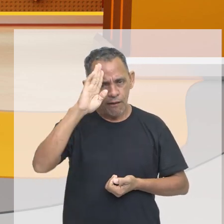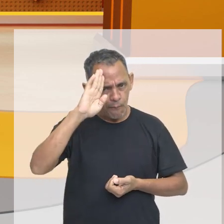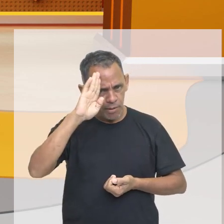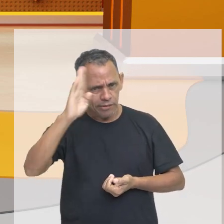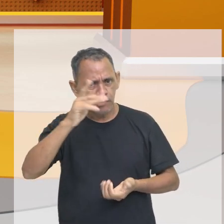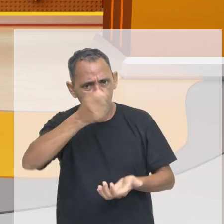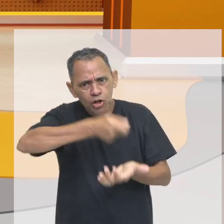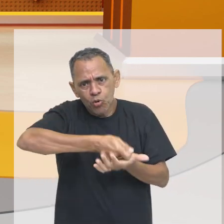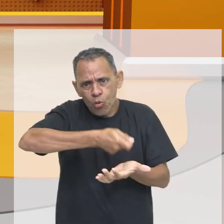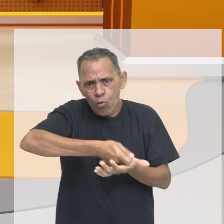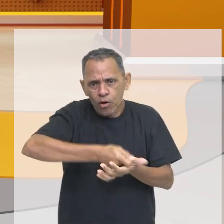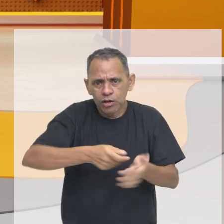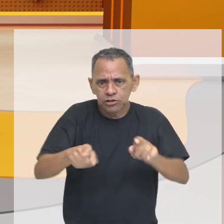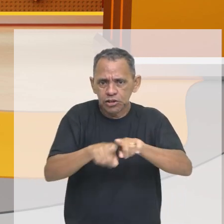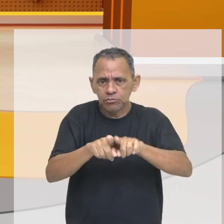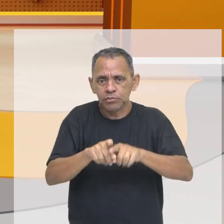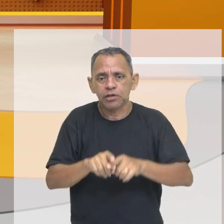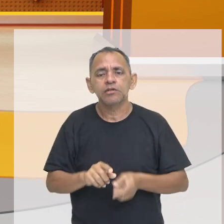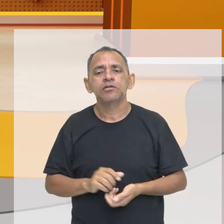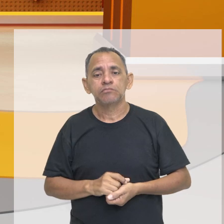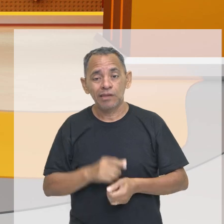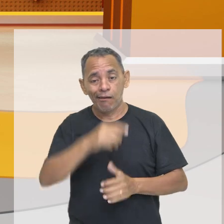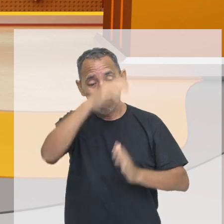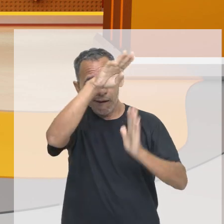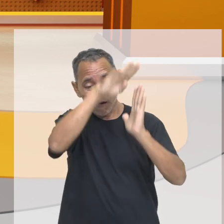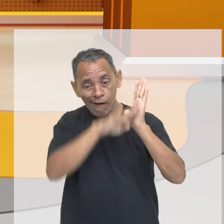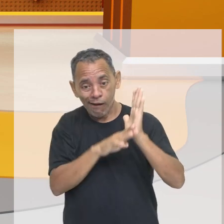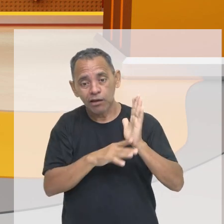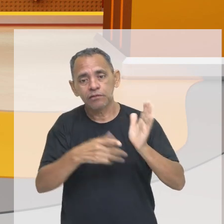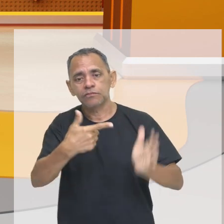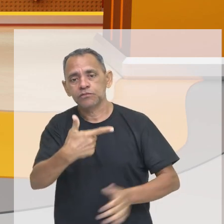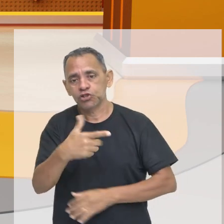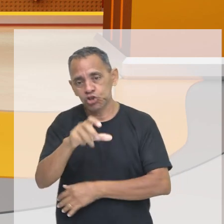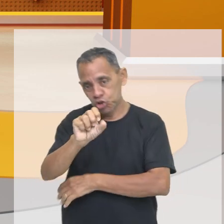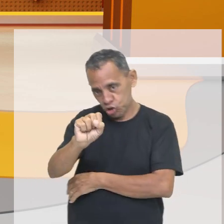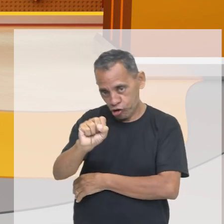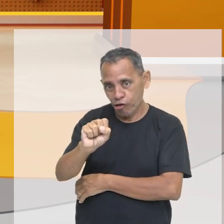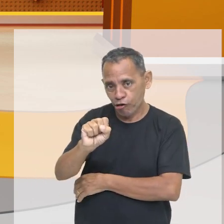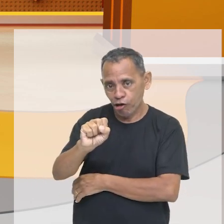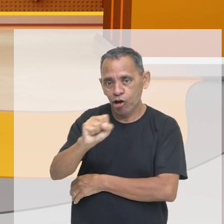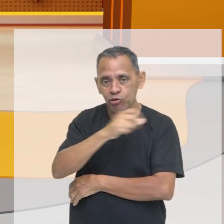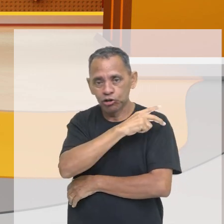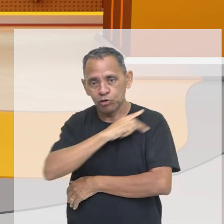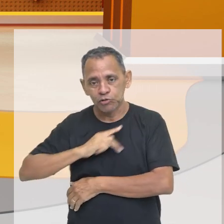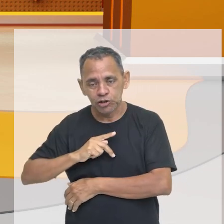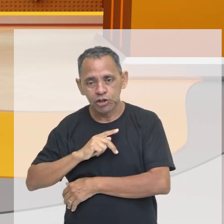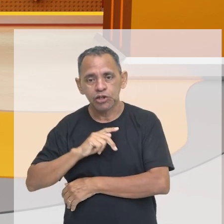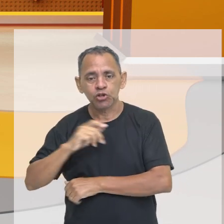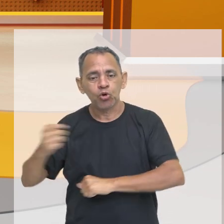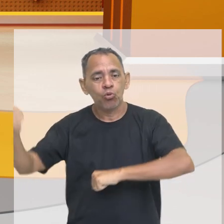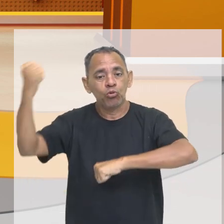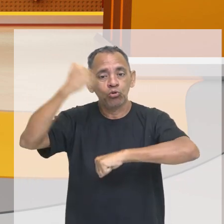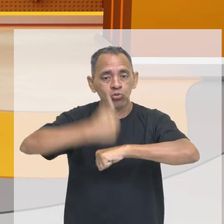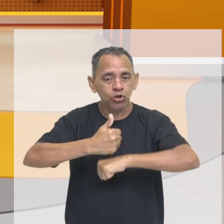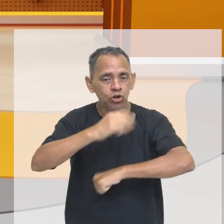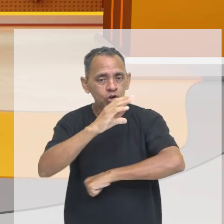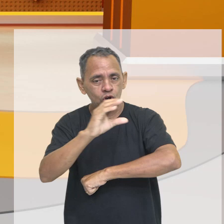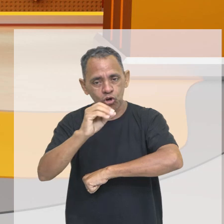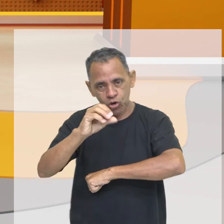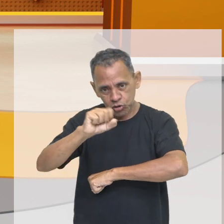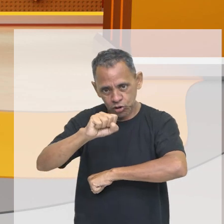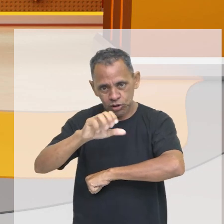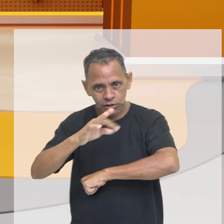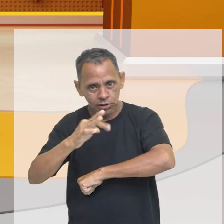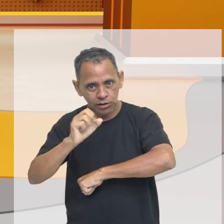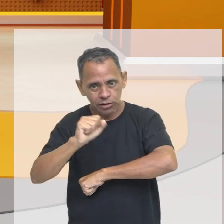foi o 28º presidente da República do Brasil, ele vai suceder o general Costa e Silva.